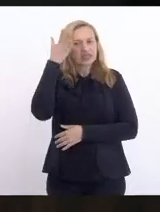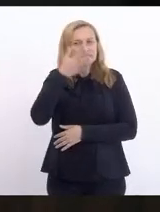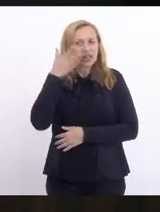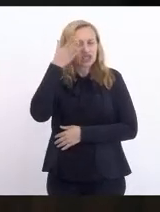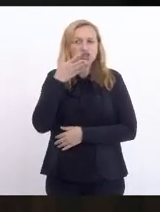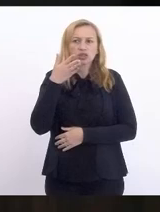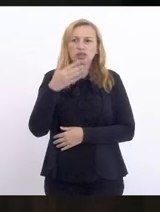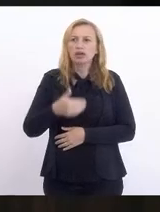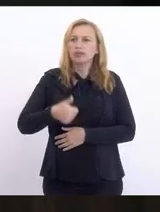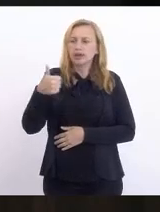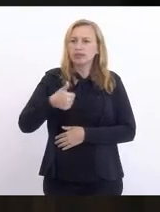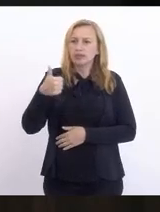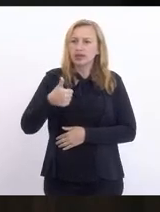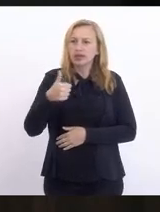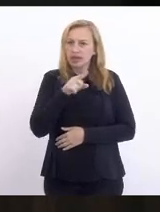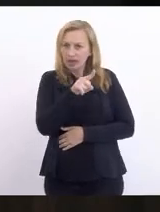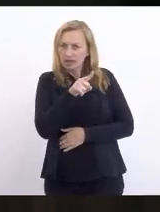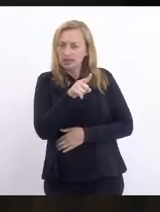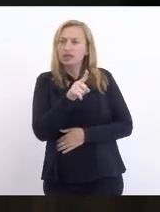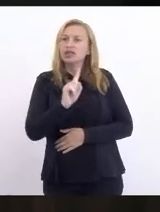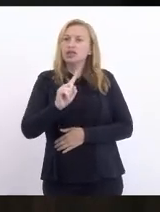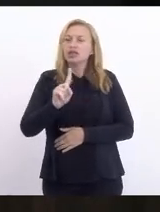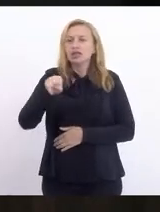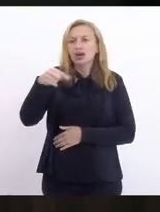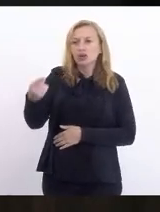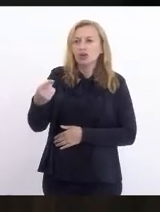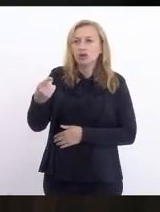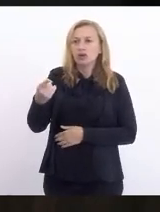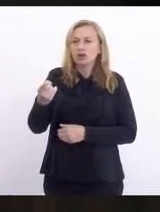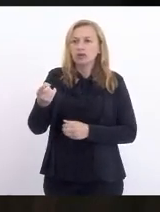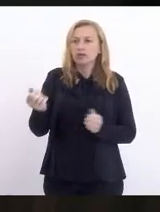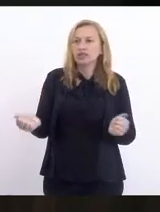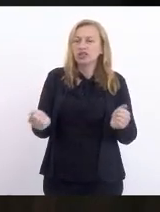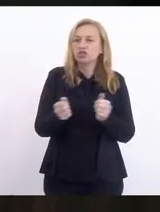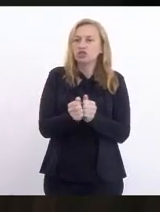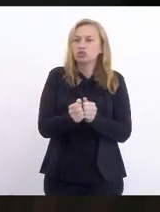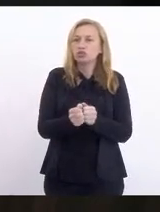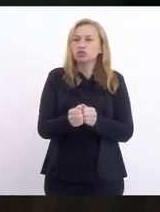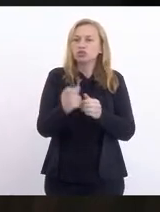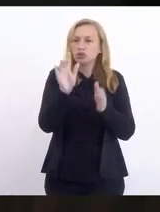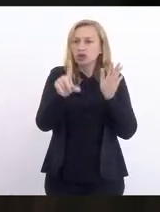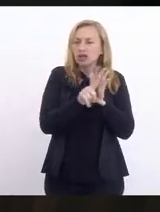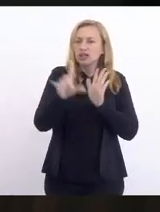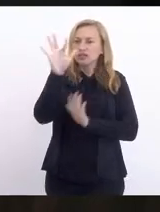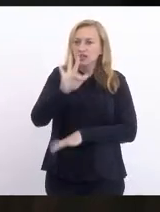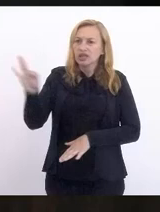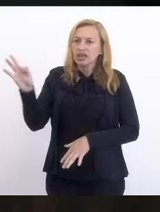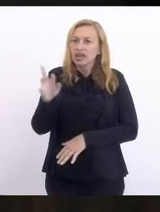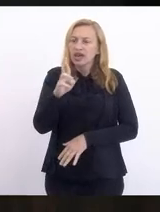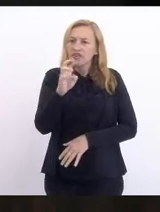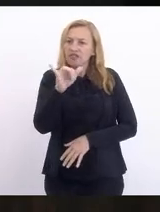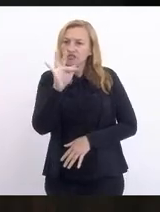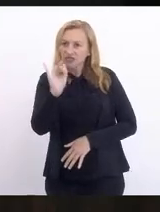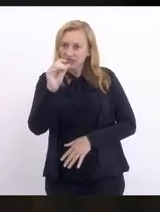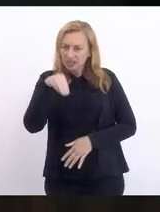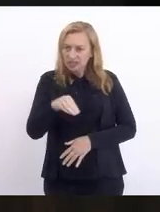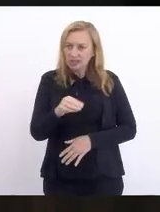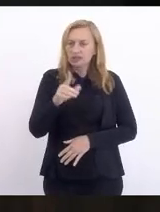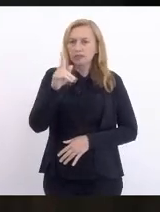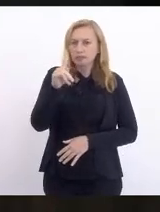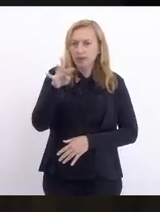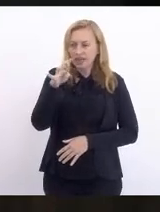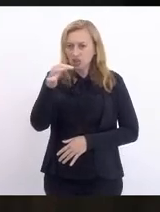mensagens uma essa e uma para decorar uma lei federal em relação à refis conhecimento de